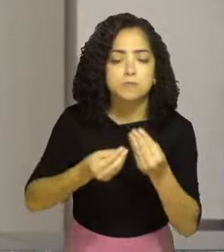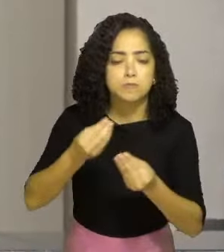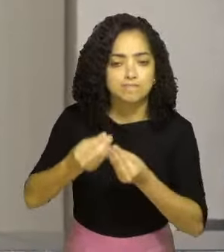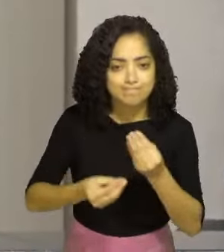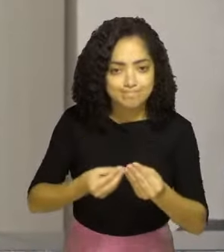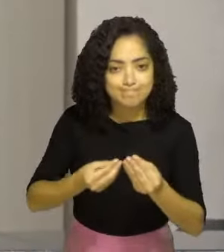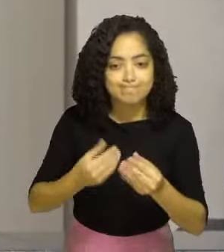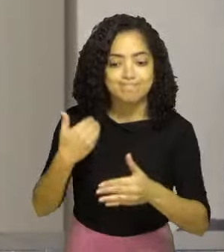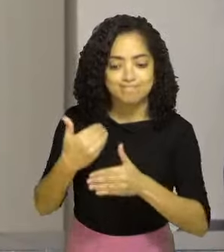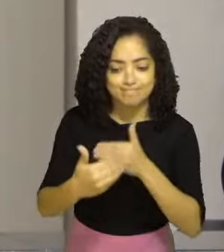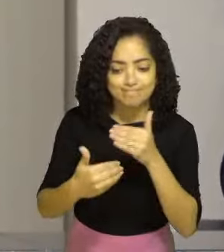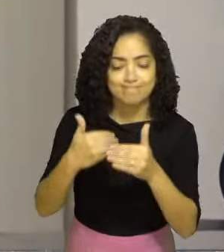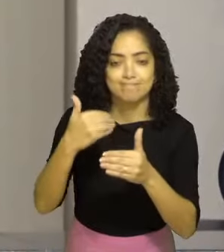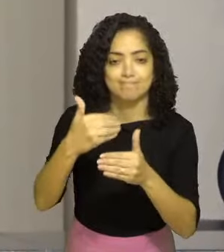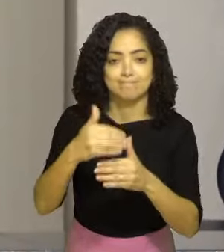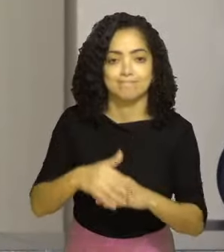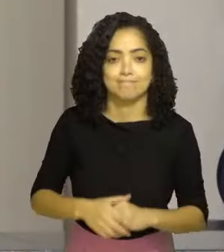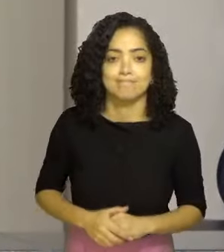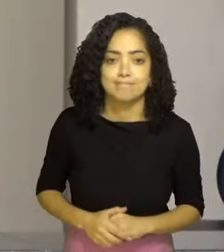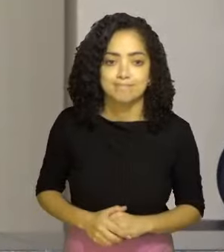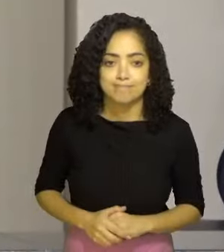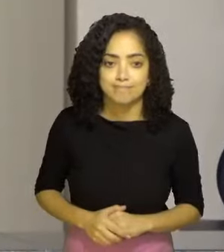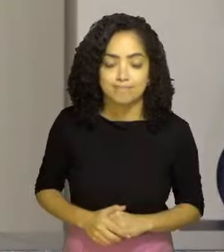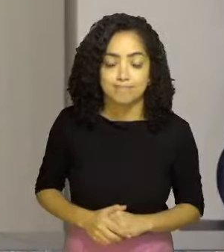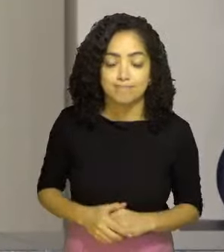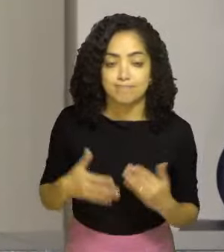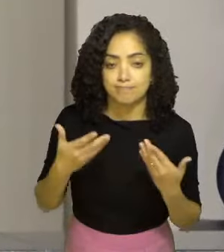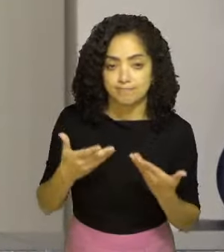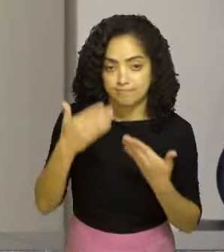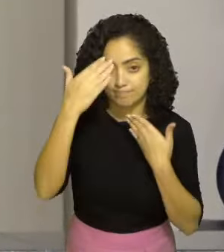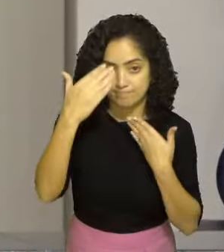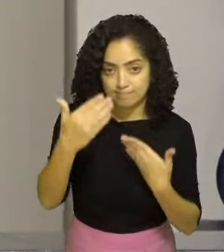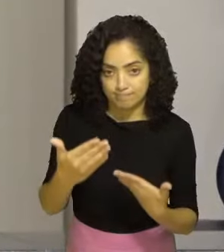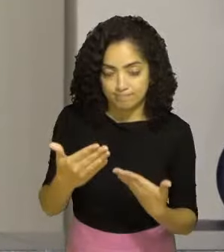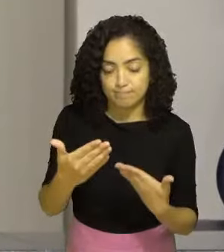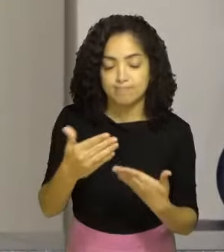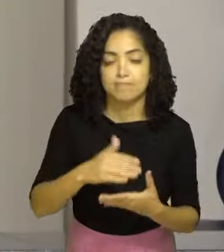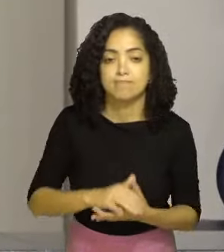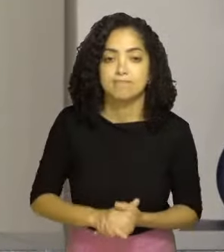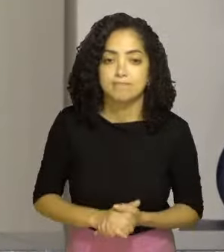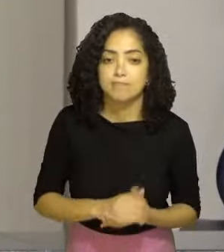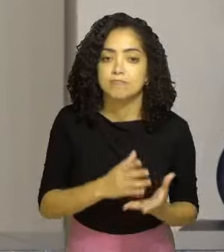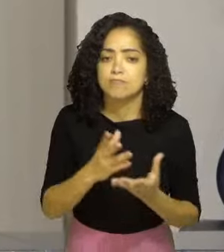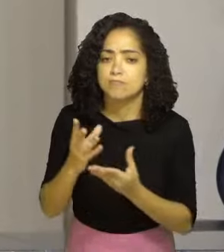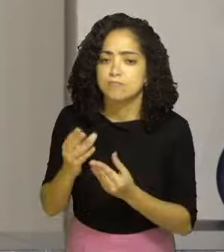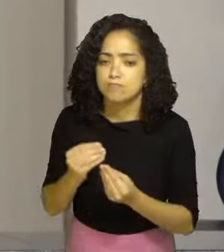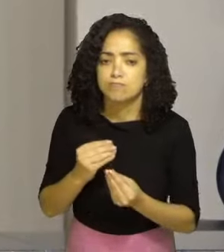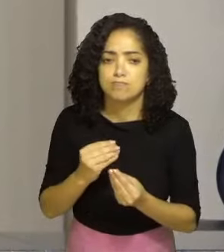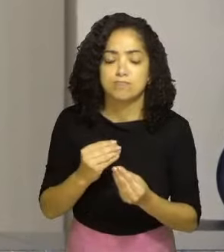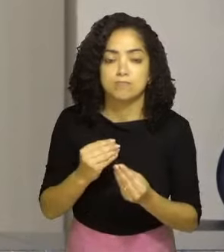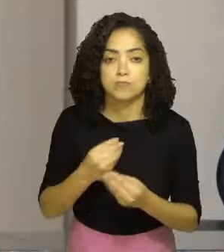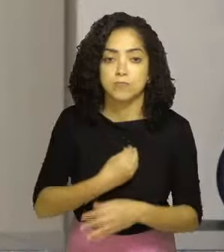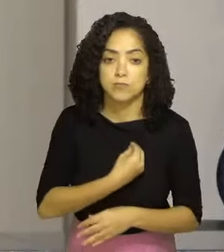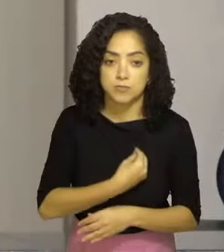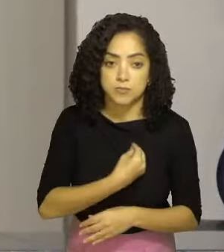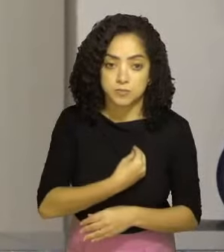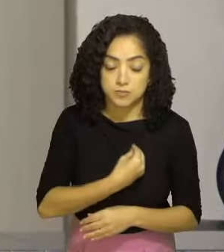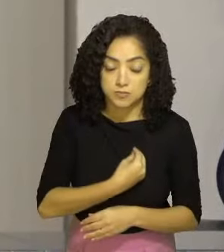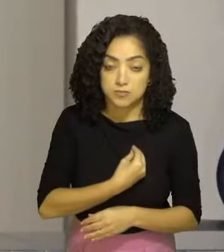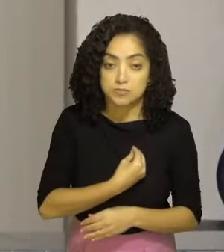vez mais a gente aproxima. Então, eu quero agradecer muito a todos e todas, agradecer